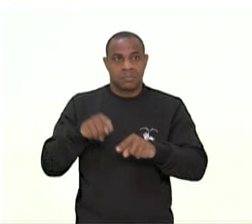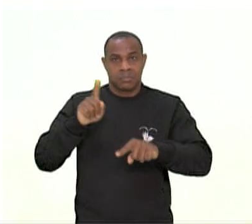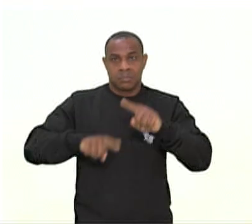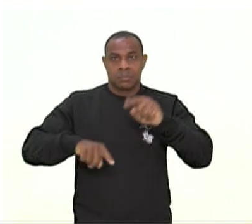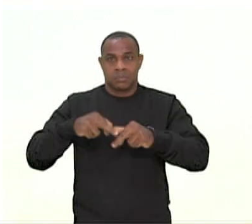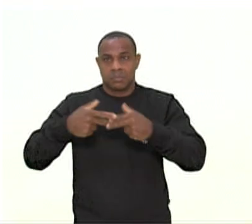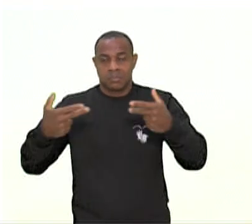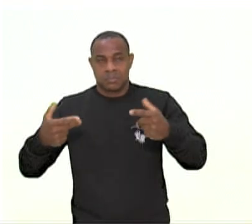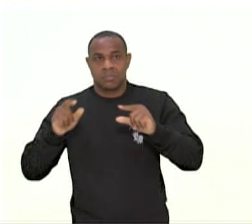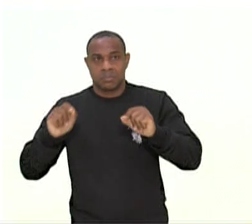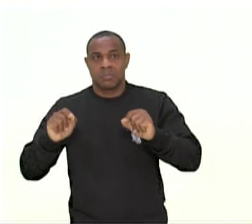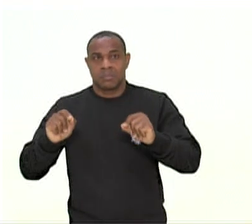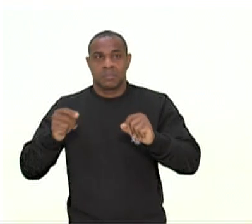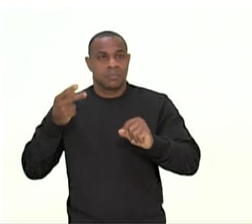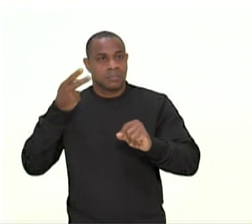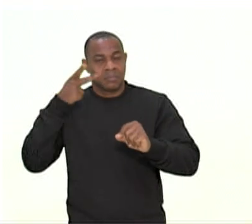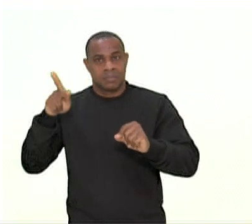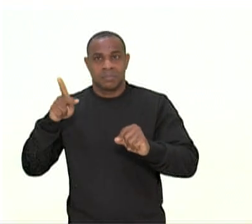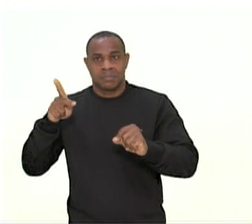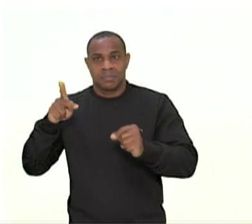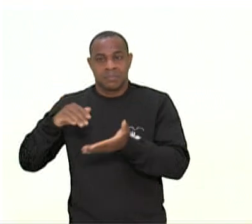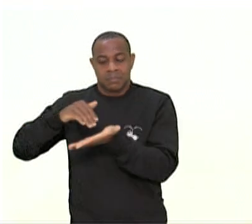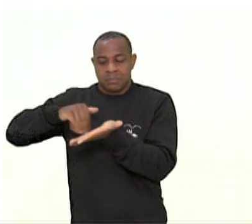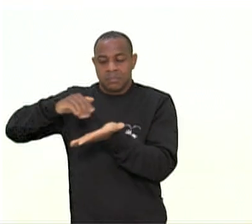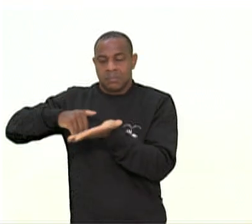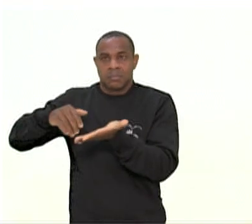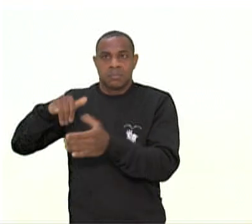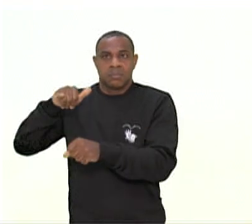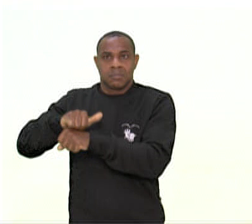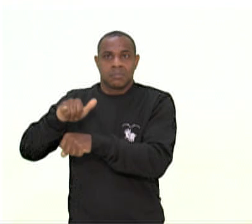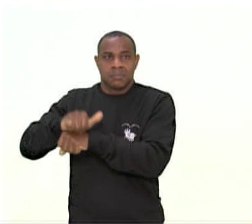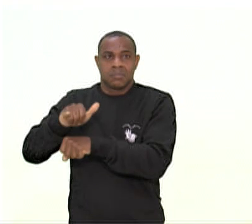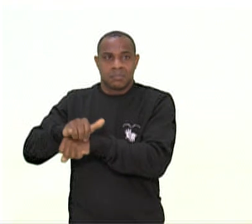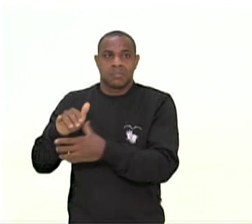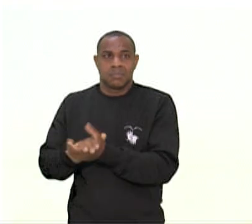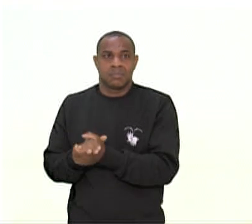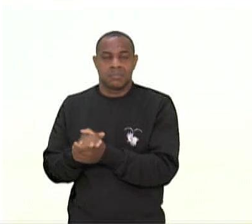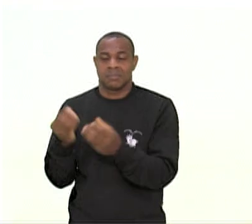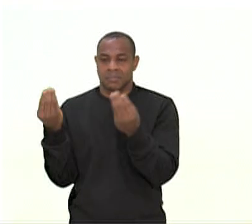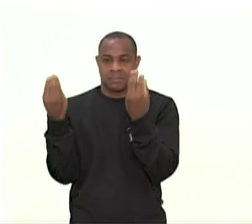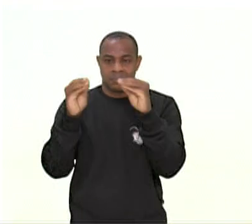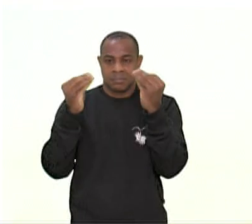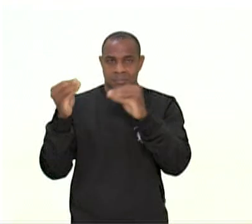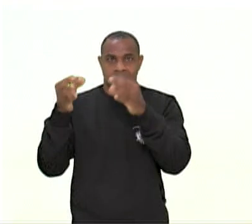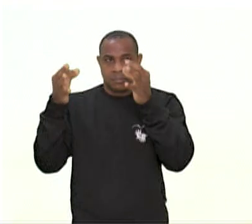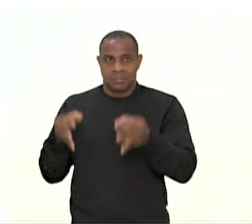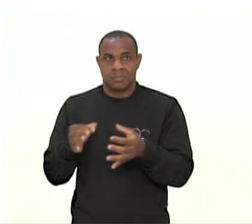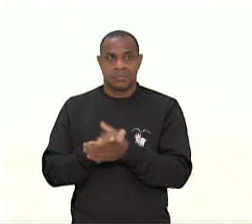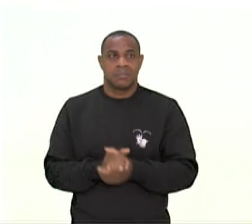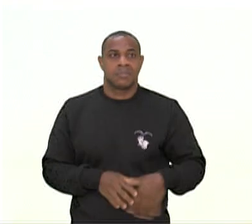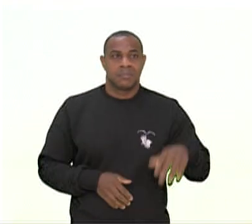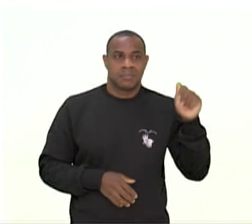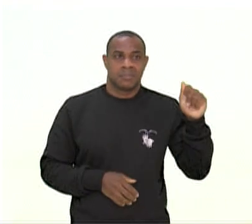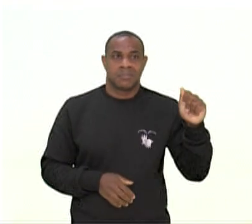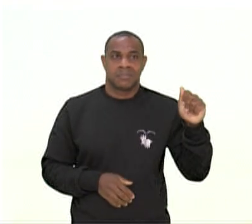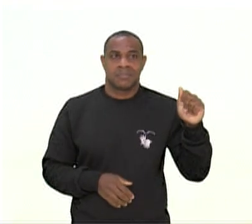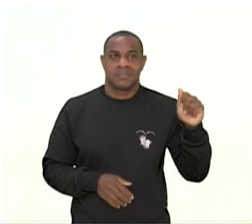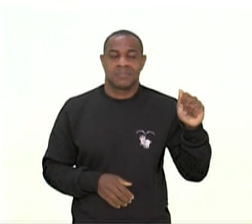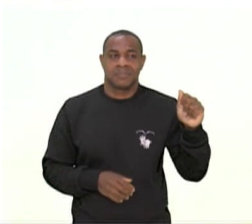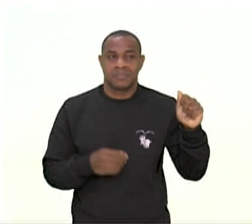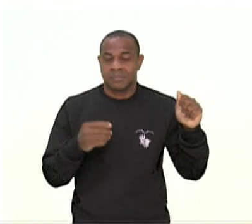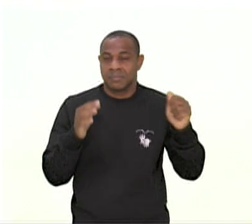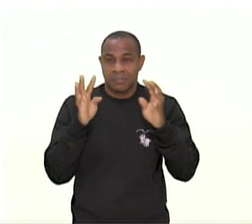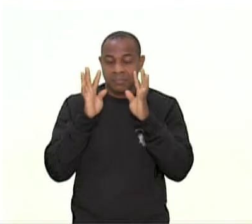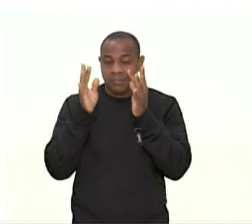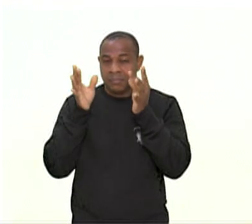um espacinho, para abonar as faltas. Preencha adequadamente. Letra A. Gente, agora